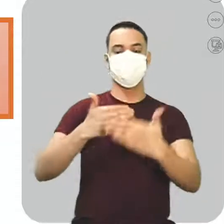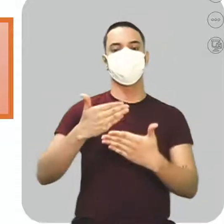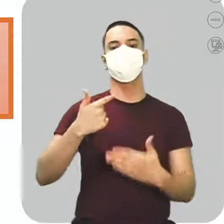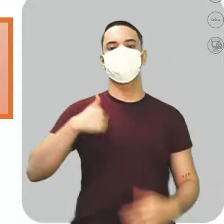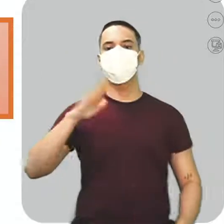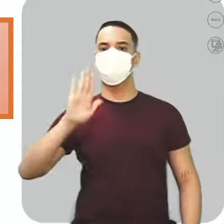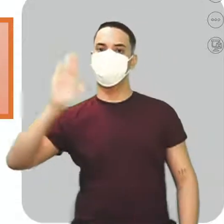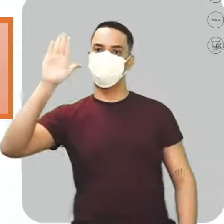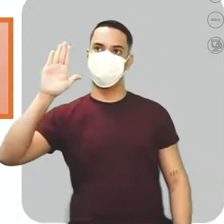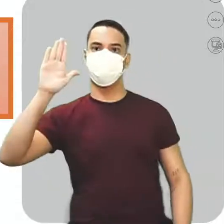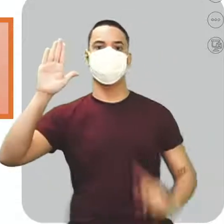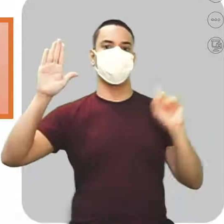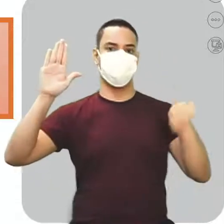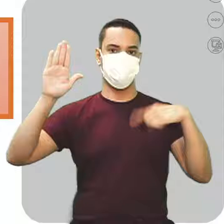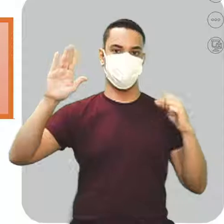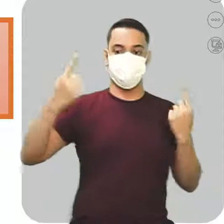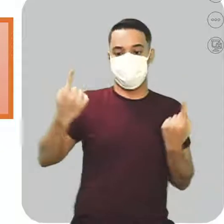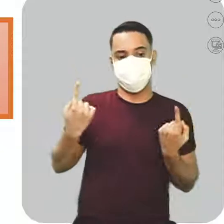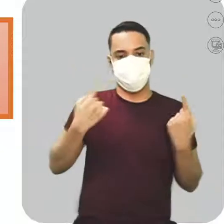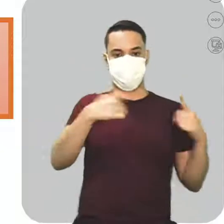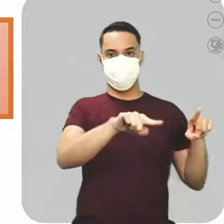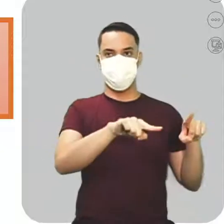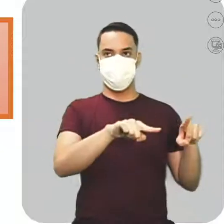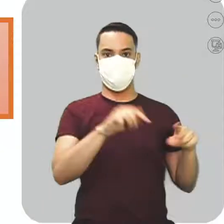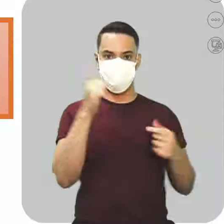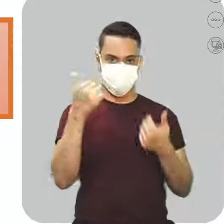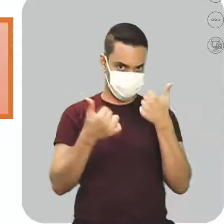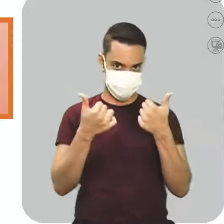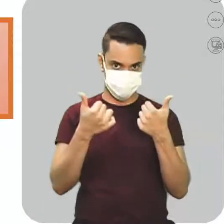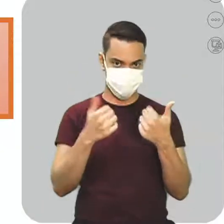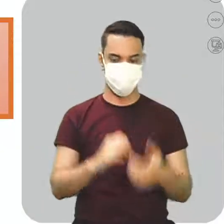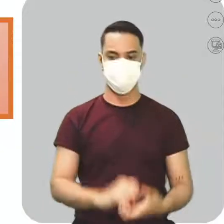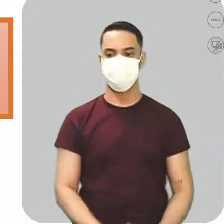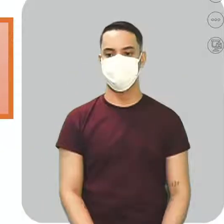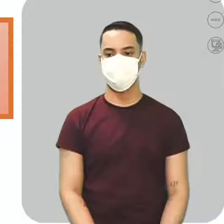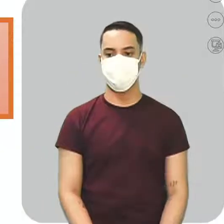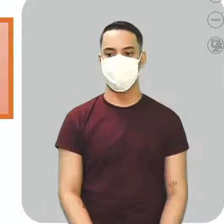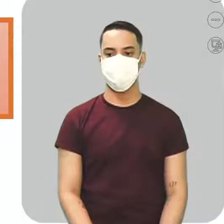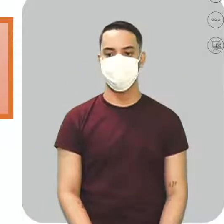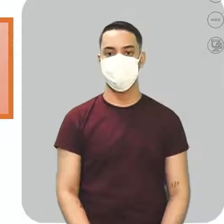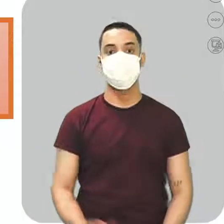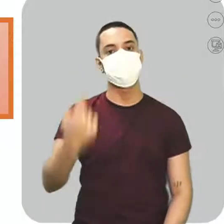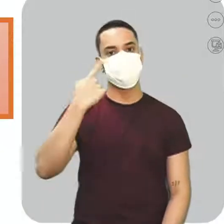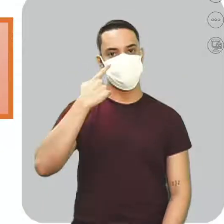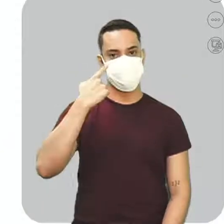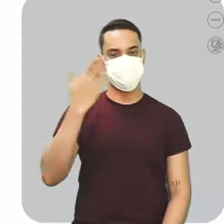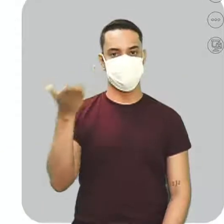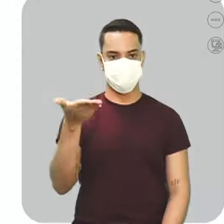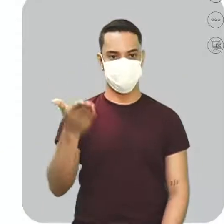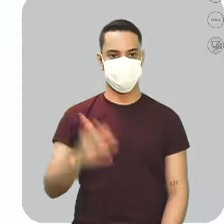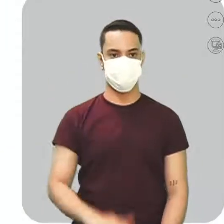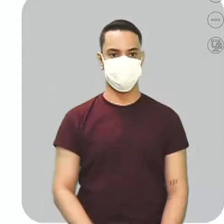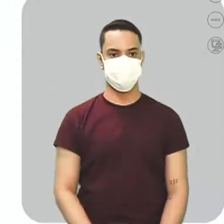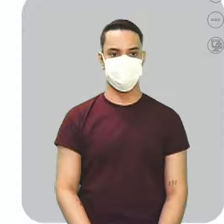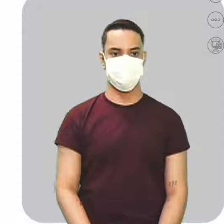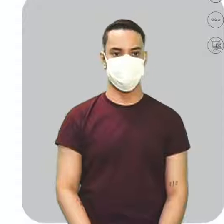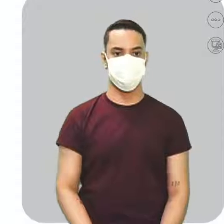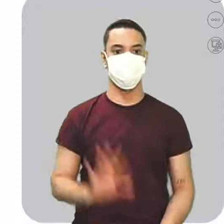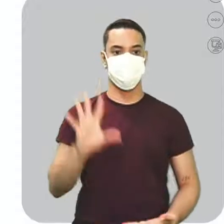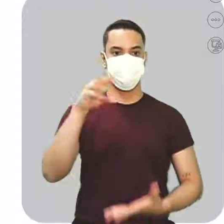e depois você vai falar o contra, tá bom? Vamos ver aqui, na